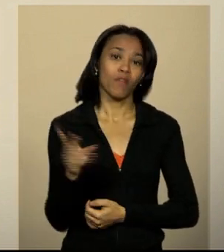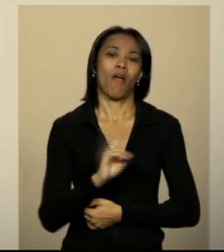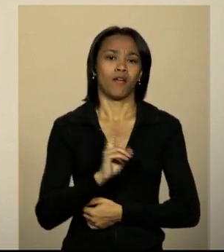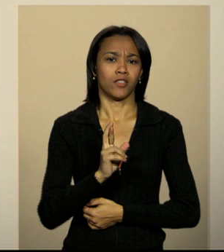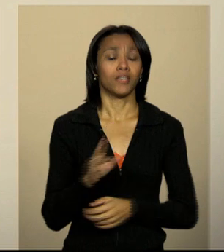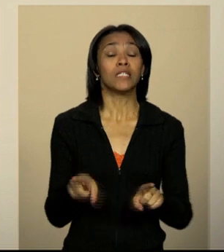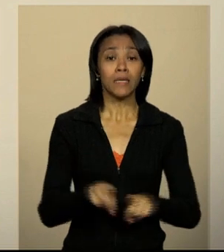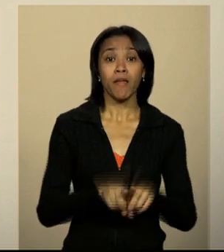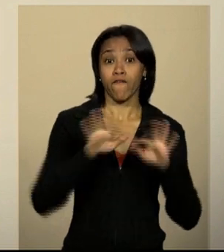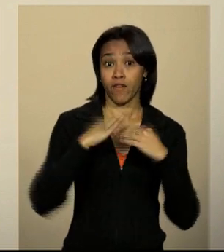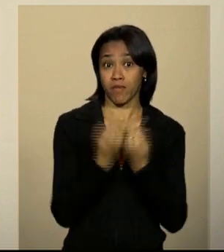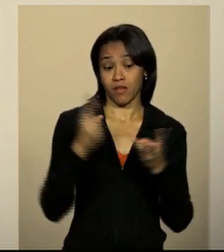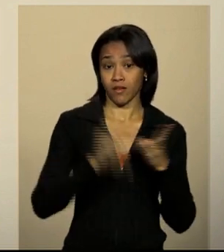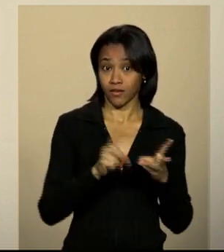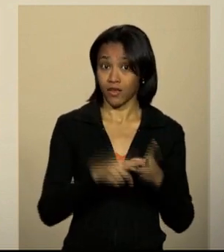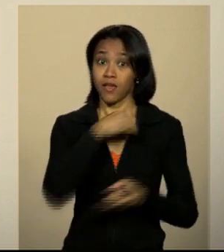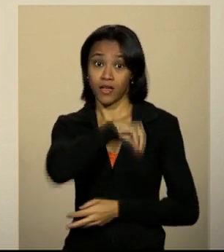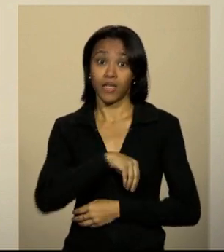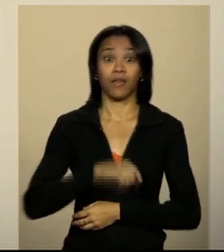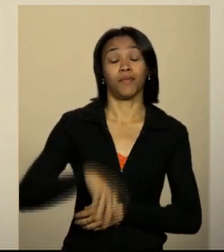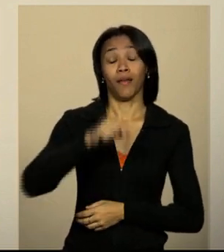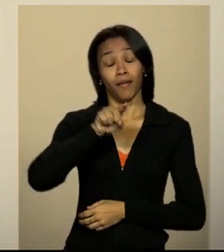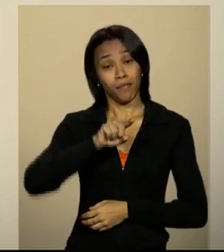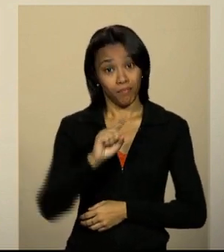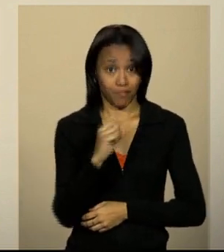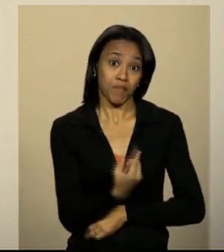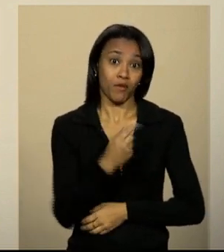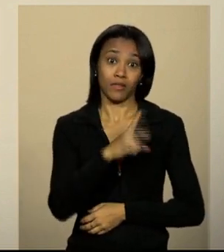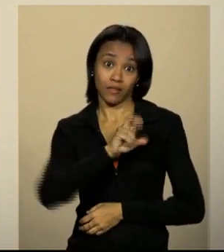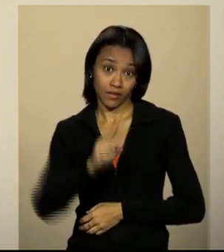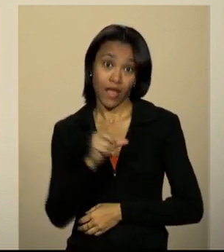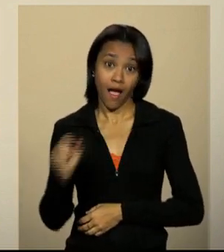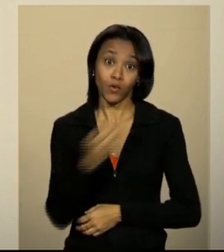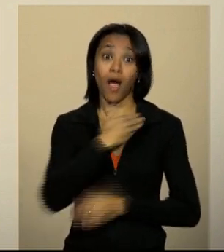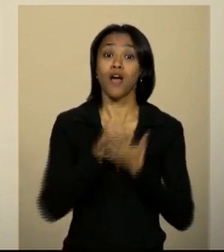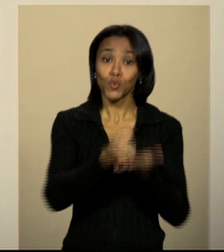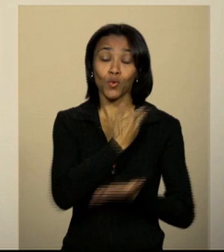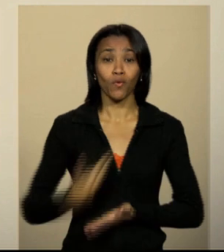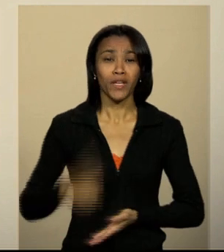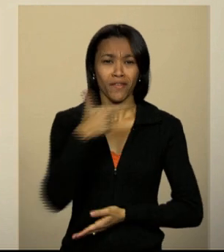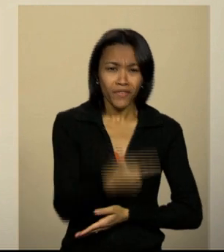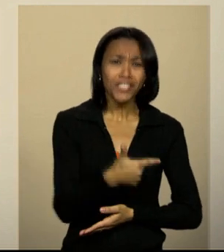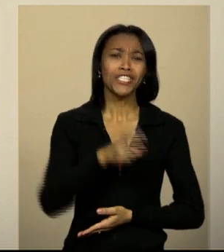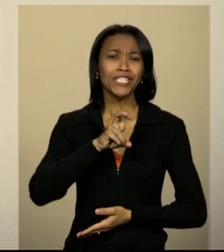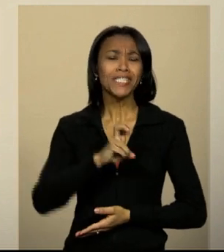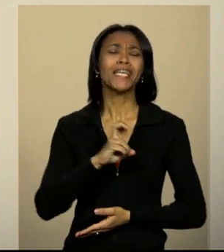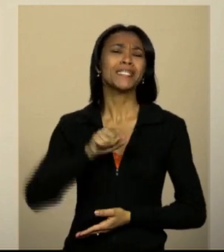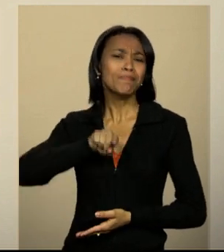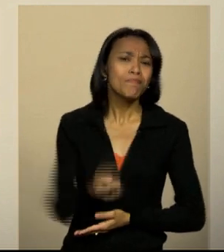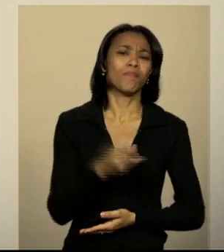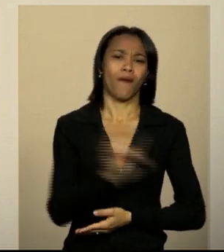reais para as famílias que recebem até 3.100 Luciano ajuda do governo chega a 23 mil reais